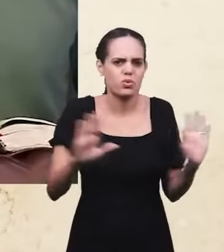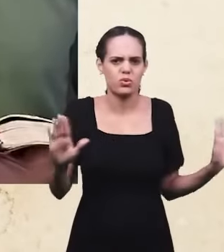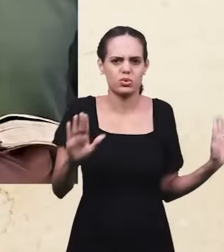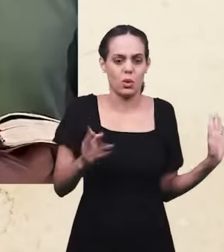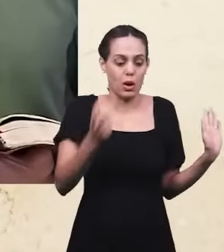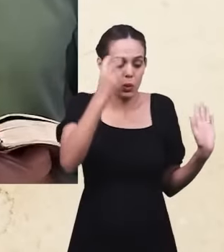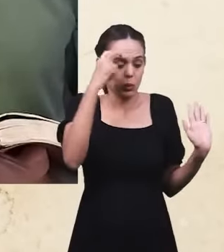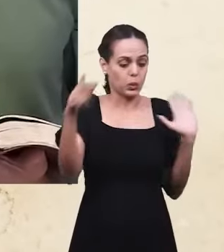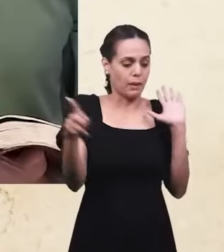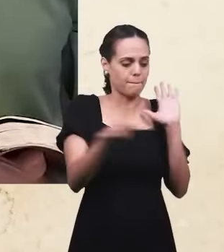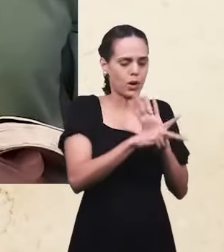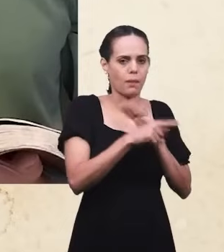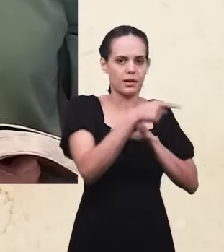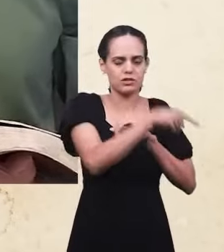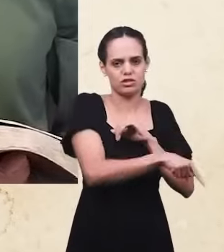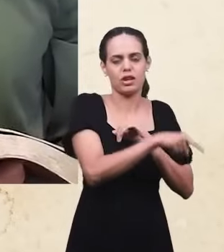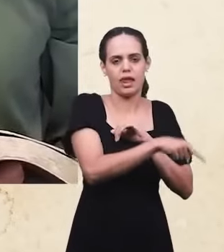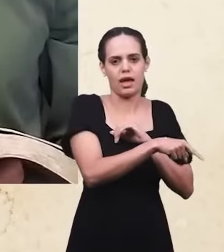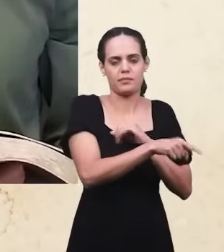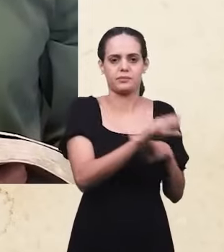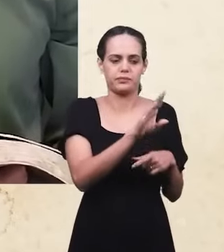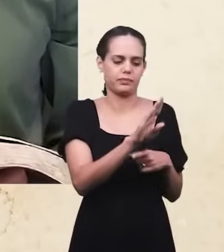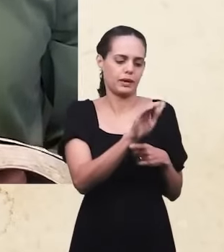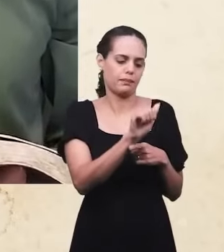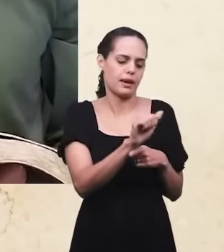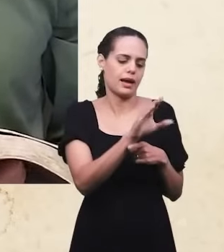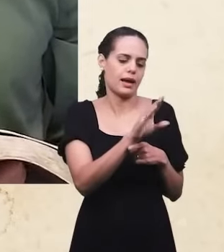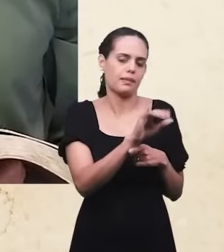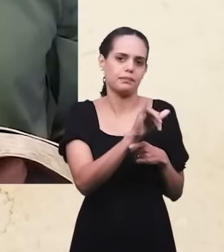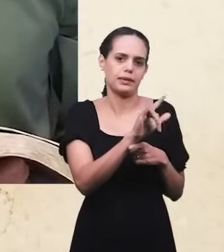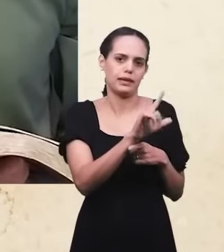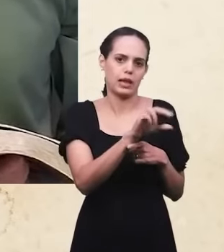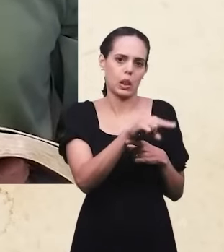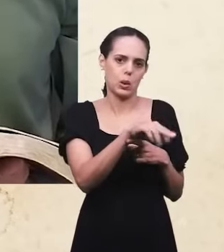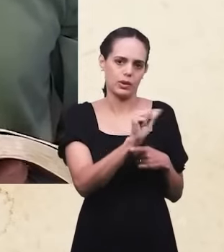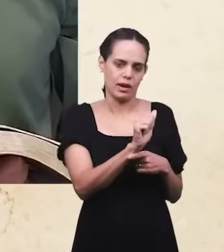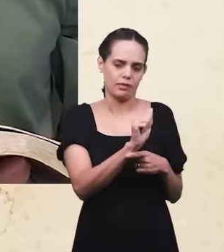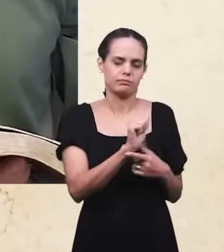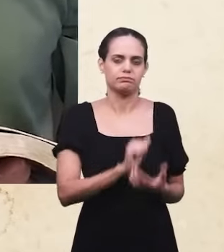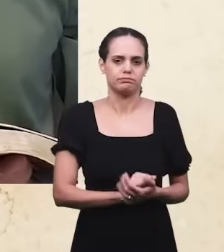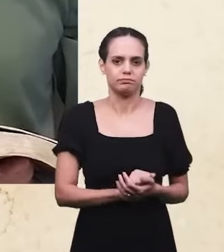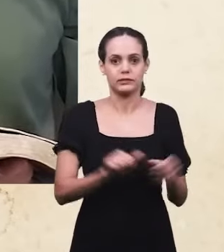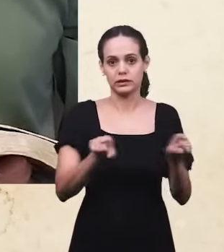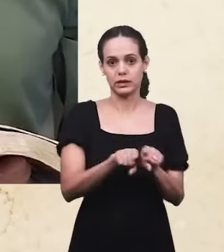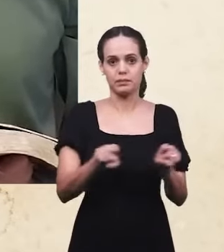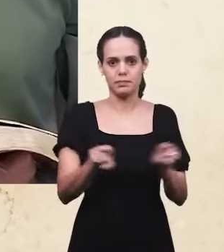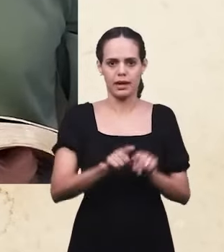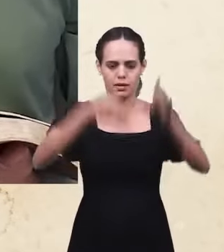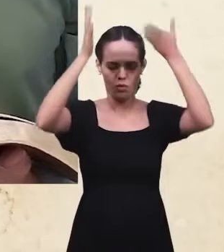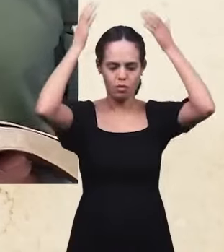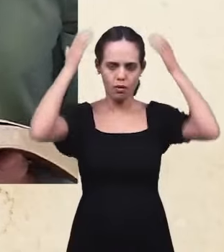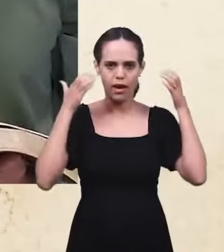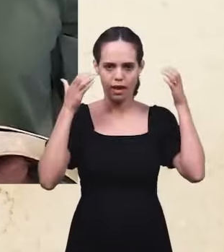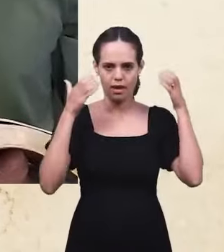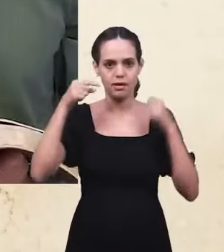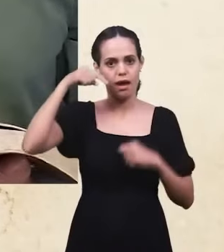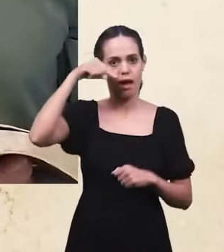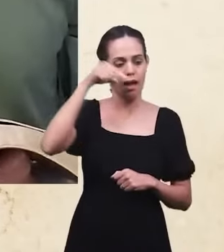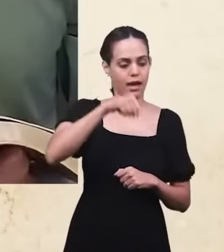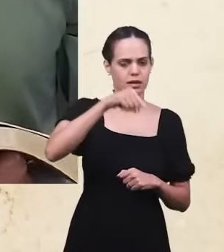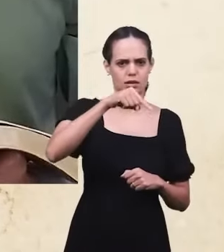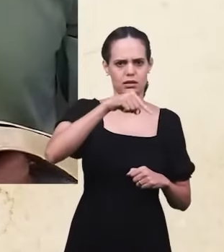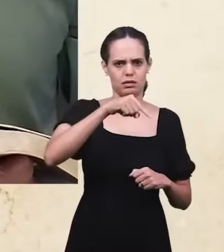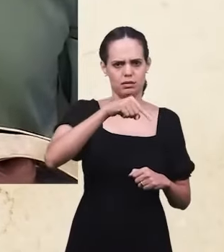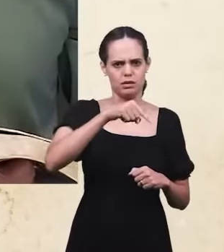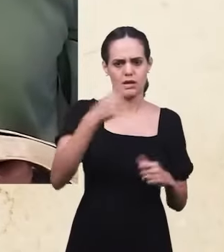que eles levassem depois para sua terra a cultura da Babilônia. Então, o rei da Babilônia ele queria tirar a identidade, assim como o rei deste mundo